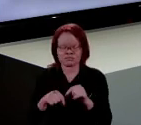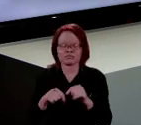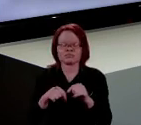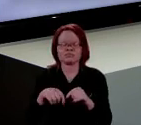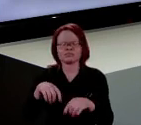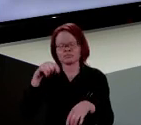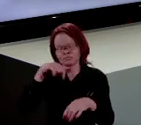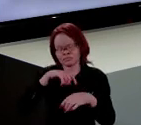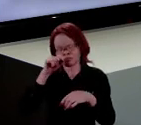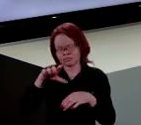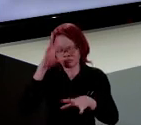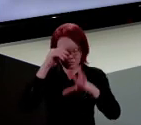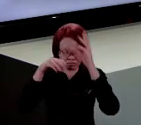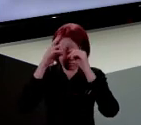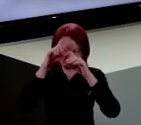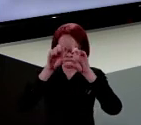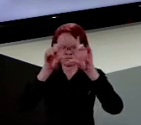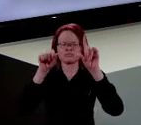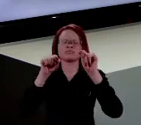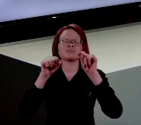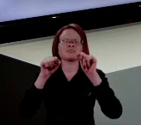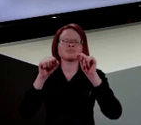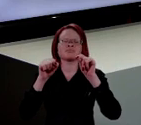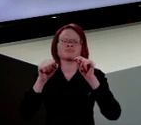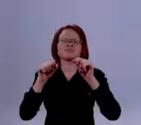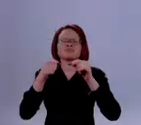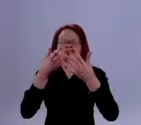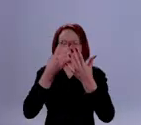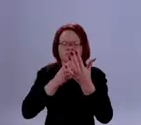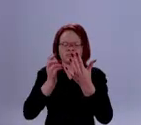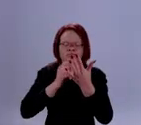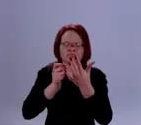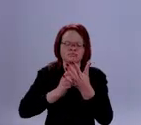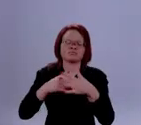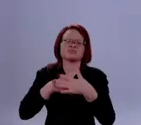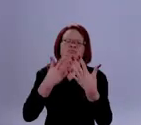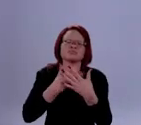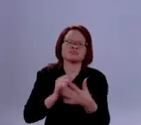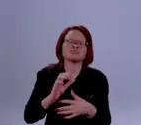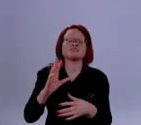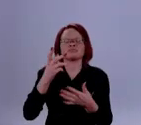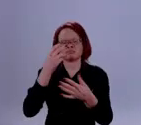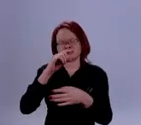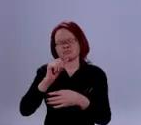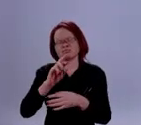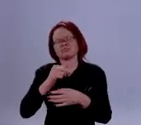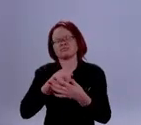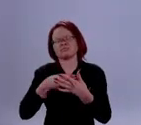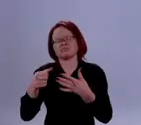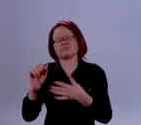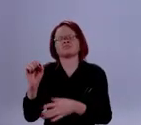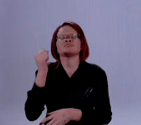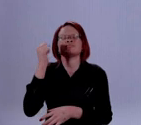nossa aula de hoje em que nós vimos as seguintes matérias o diário pronomes